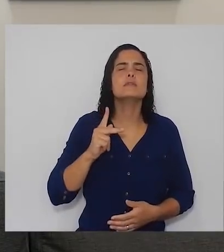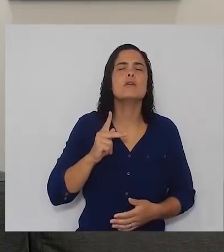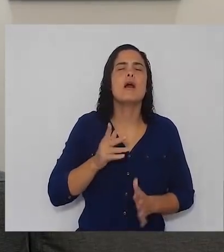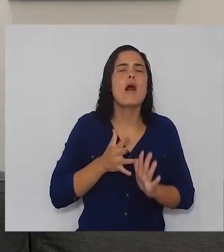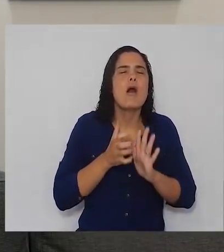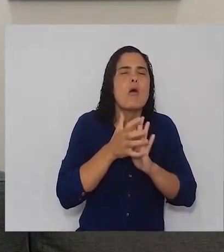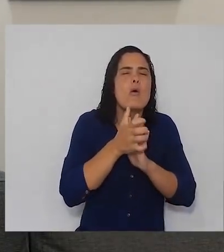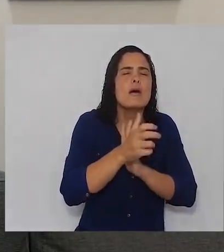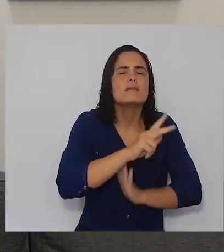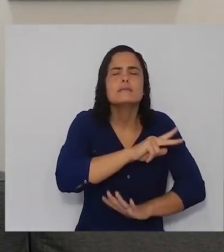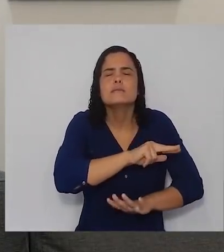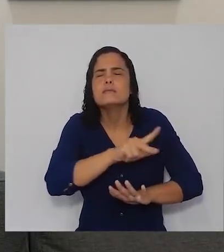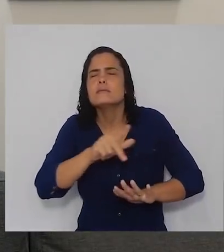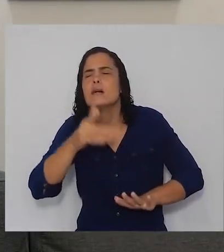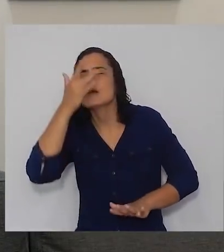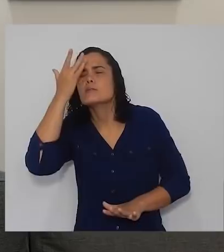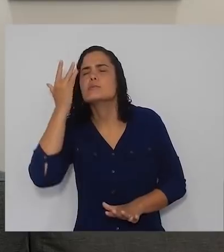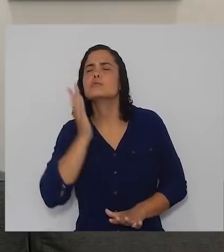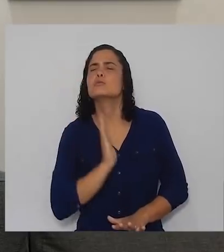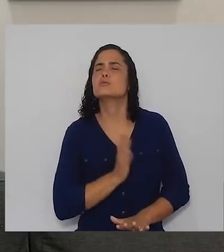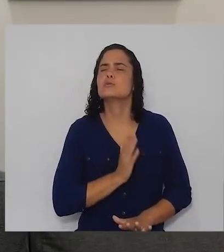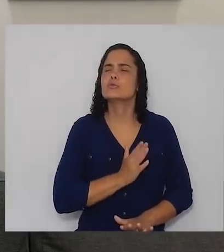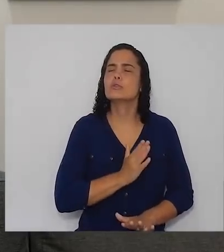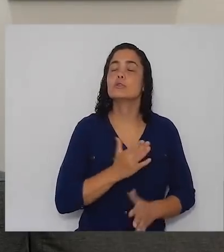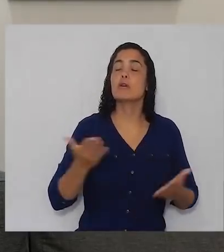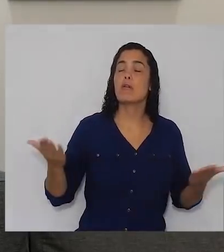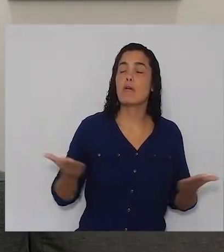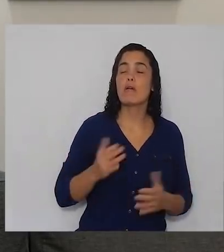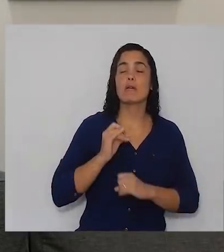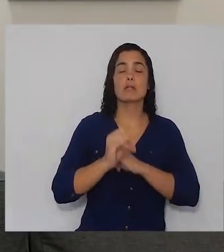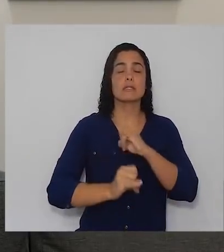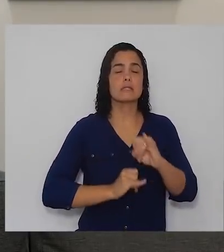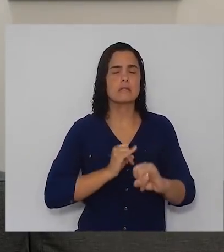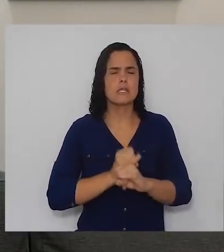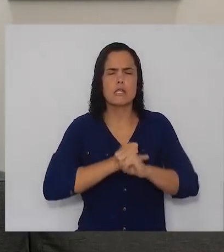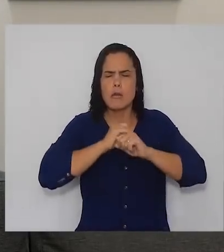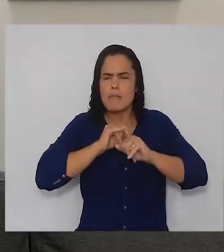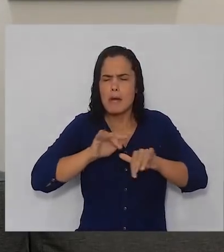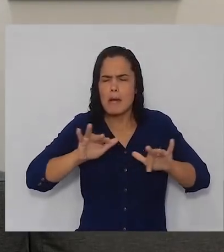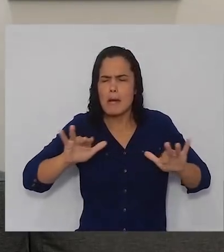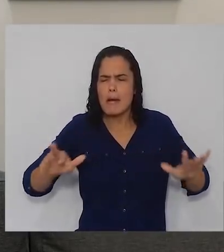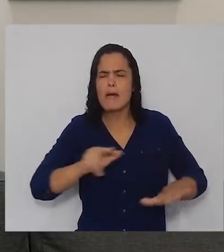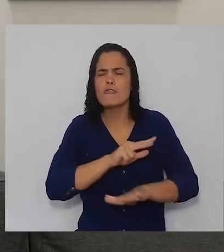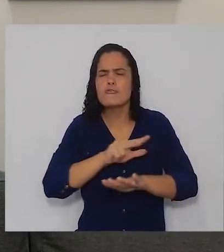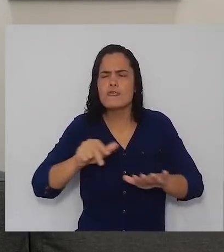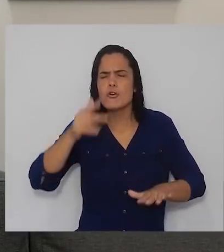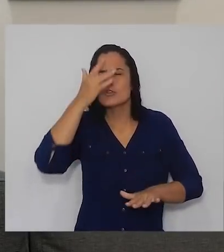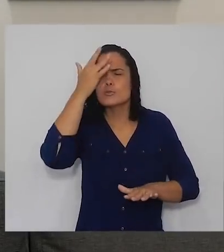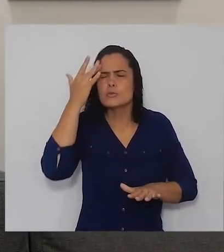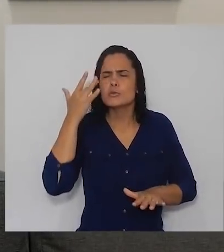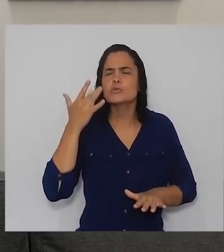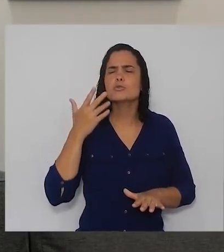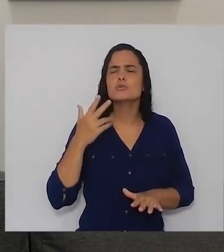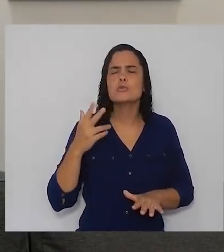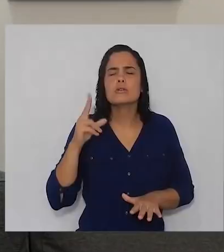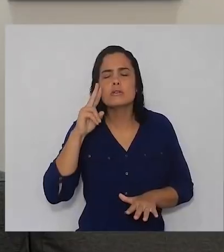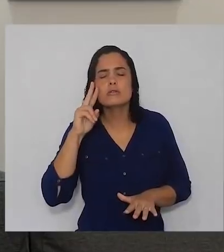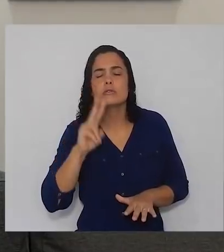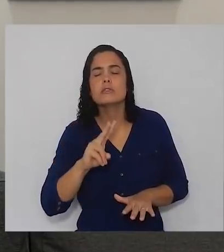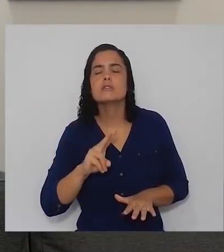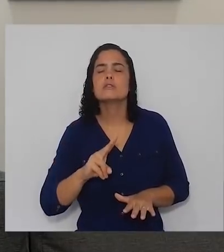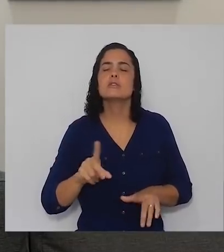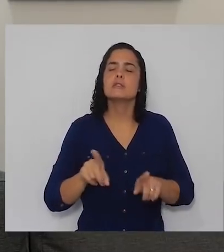alcance todos os corações. Neste tempo onde as nossas transmissões de internet chegam a tantos lugares, chegam a tantas